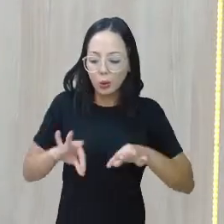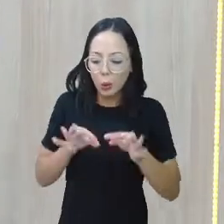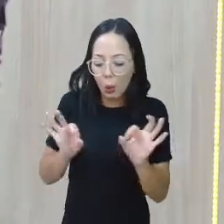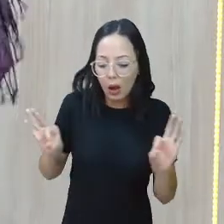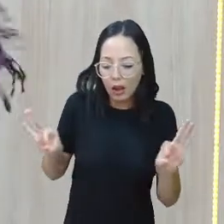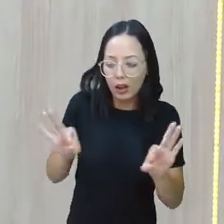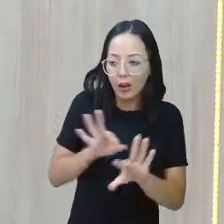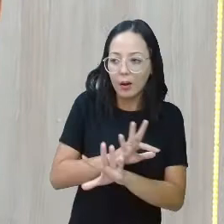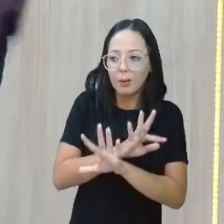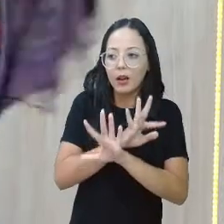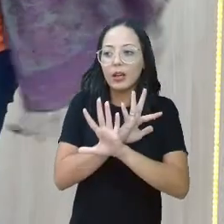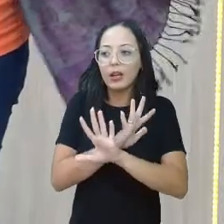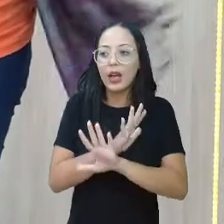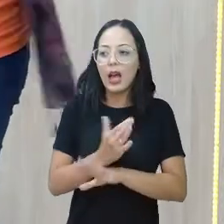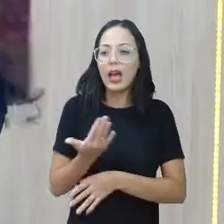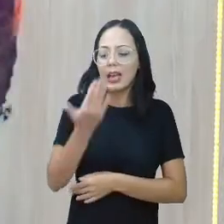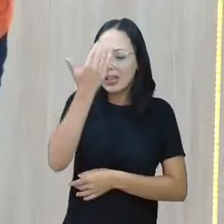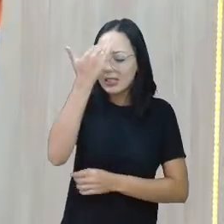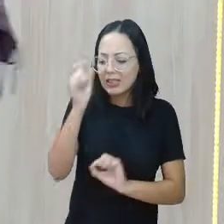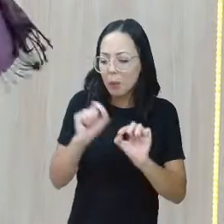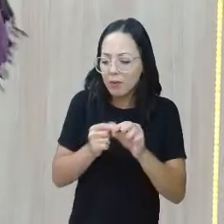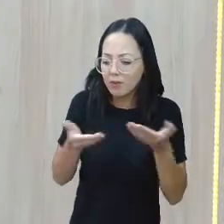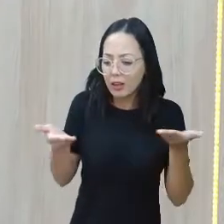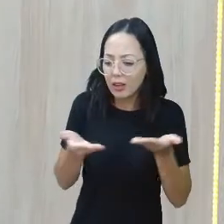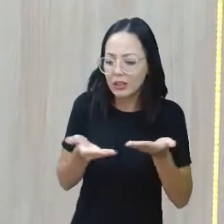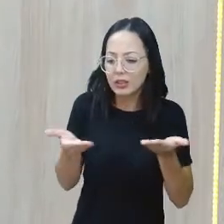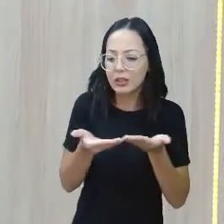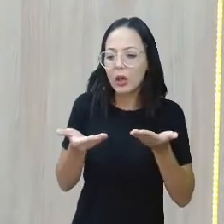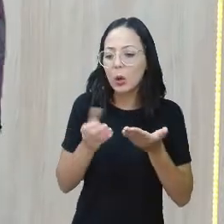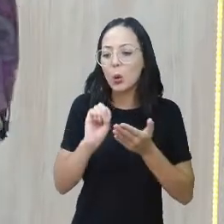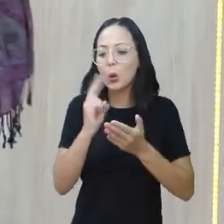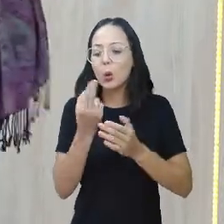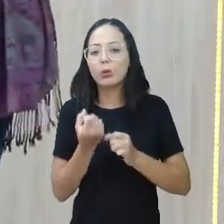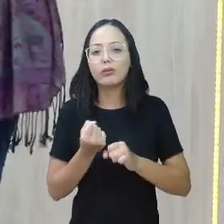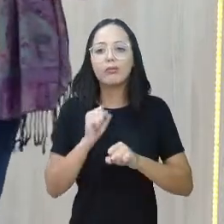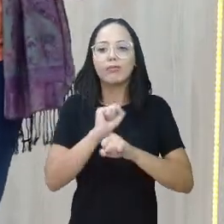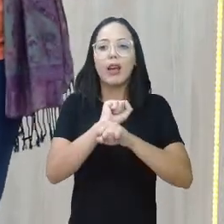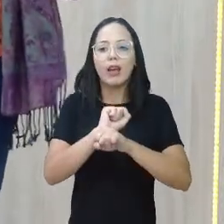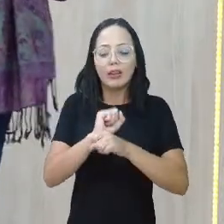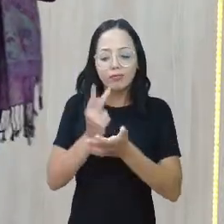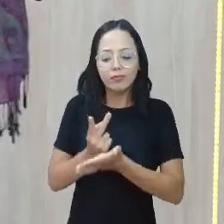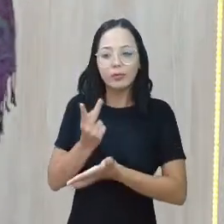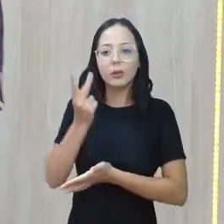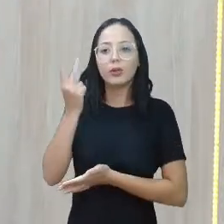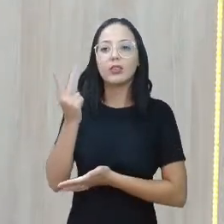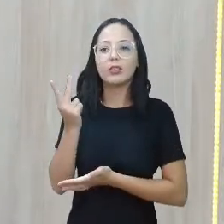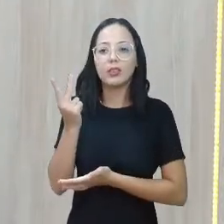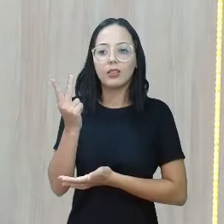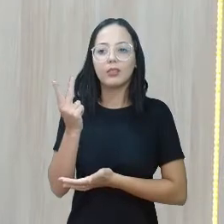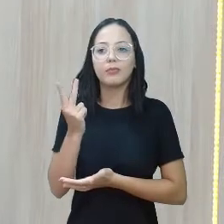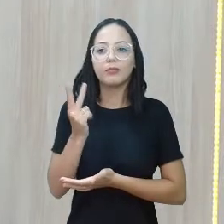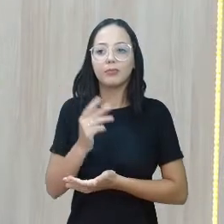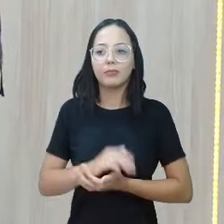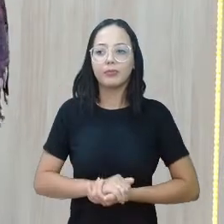quem sabe faz a hora, não espera acontecer.